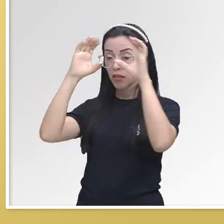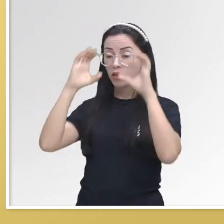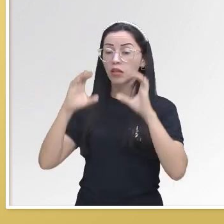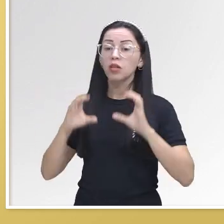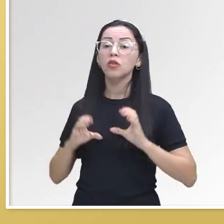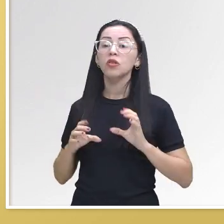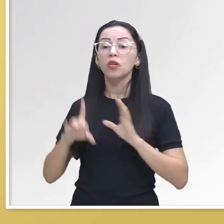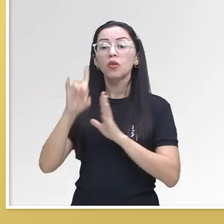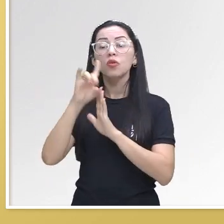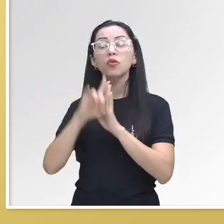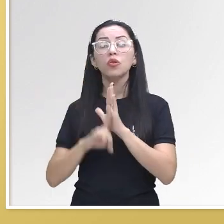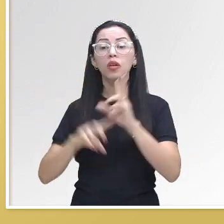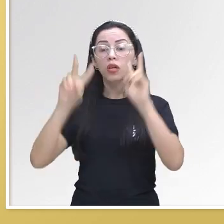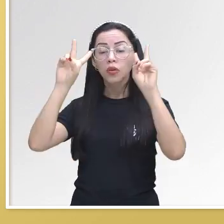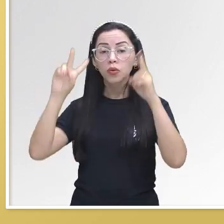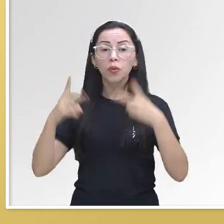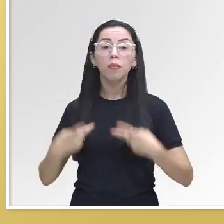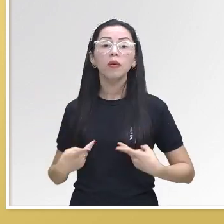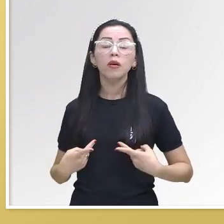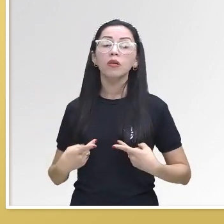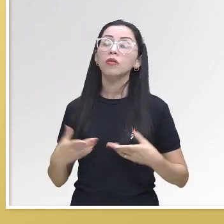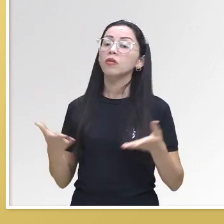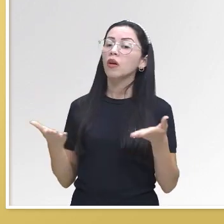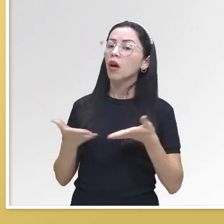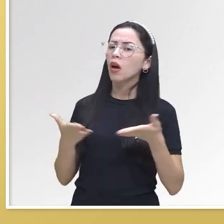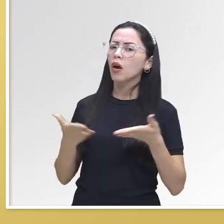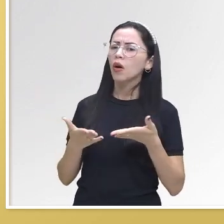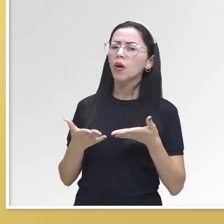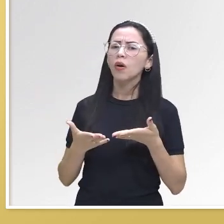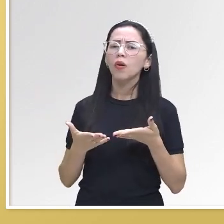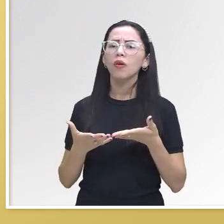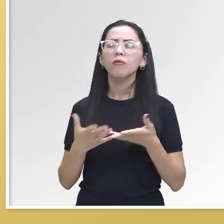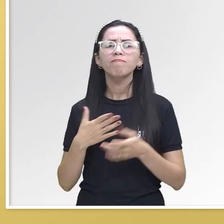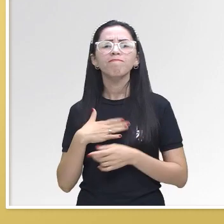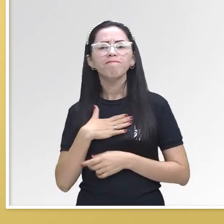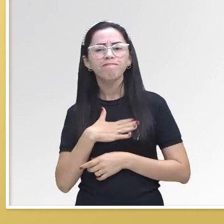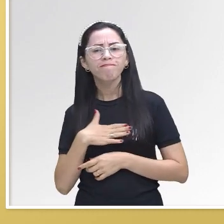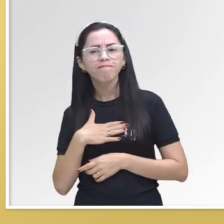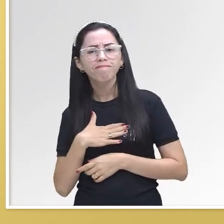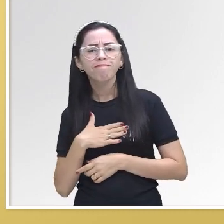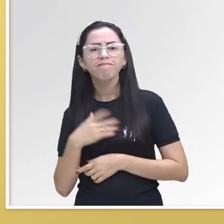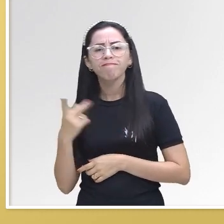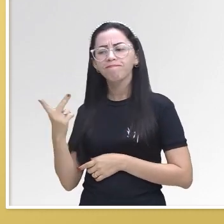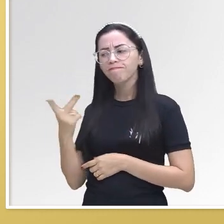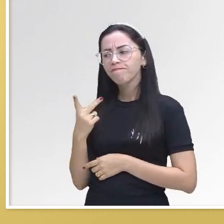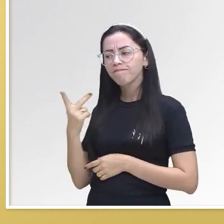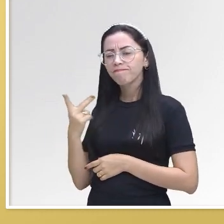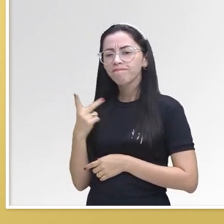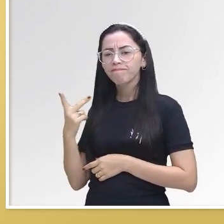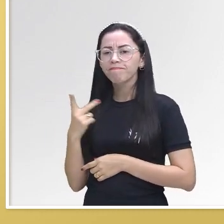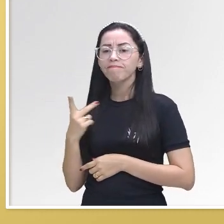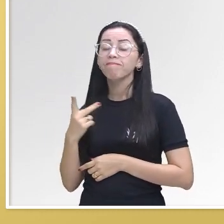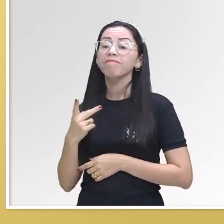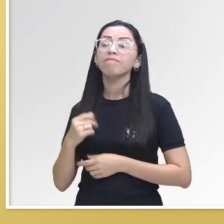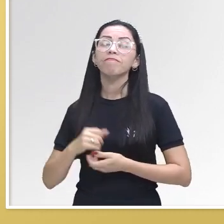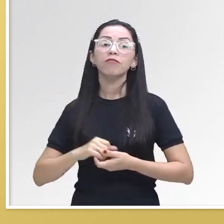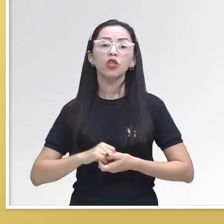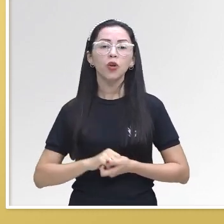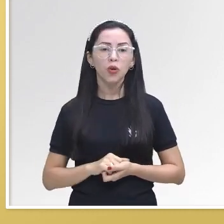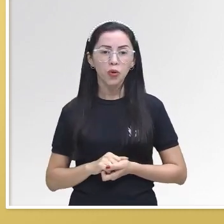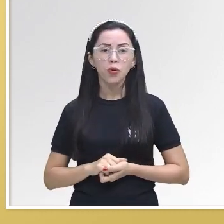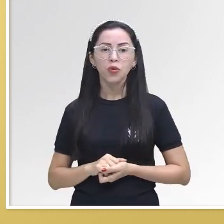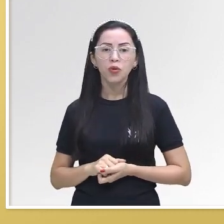Nessas considerações finais agora, gostaríamos eu e professor José para deixar com vocês